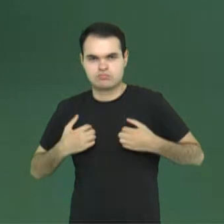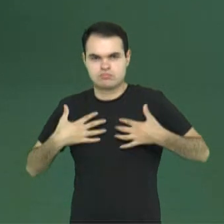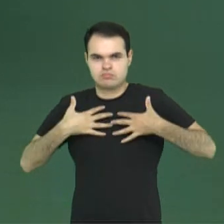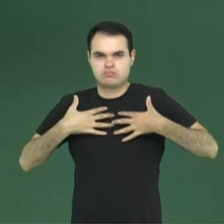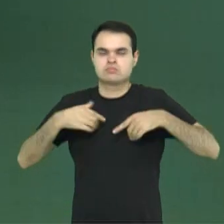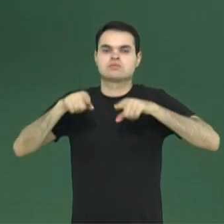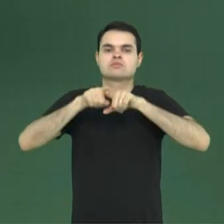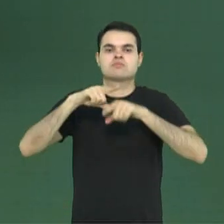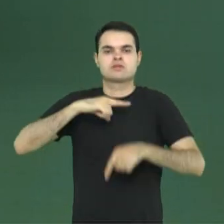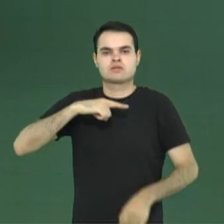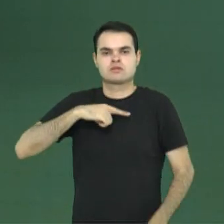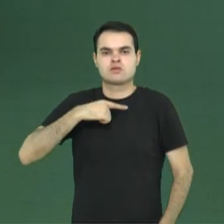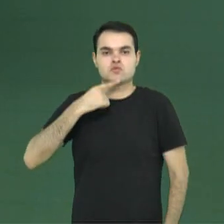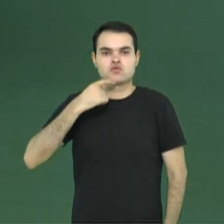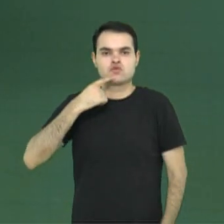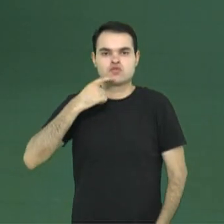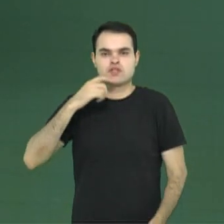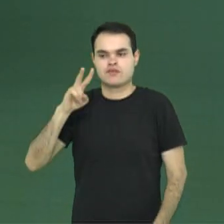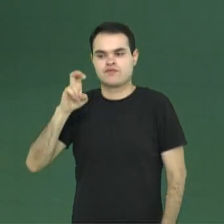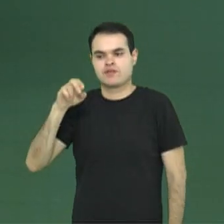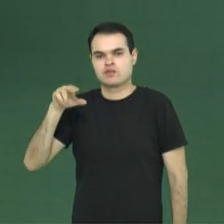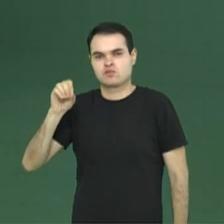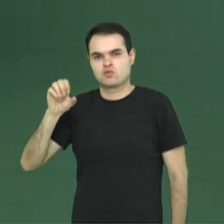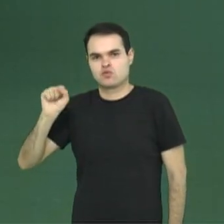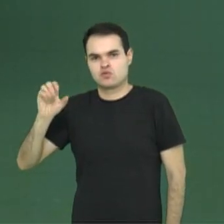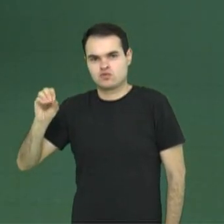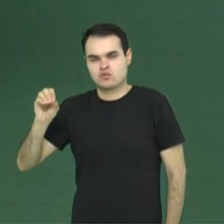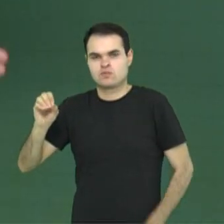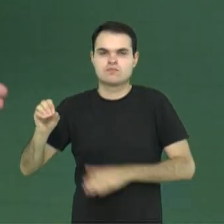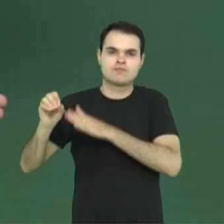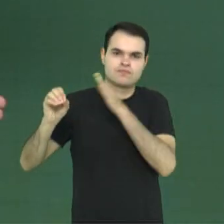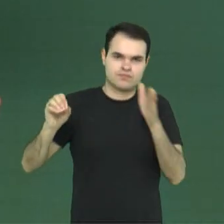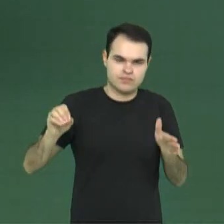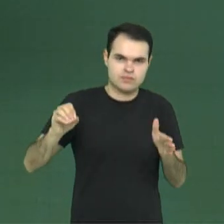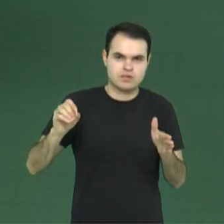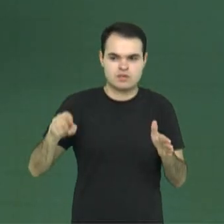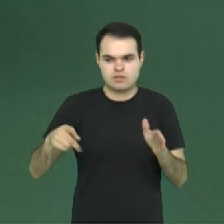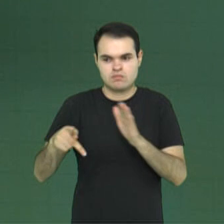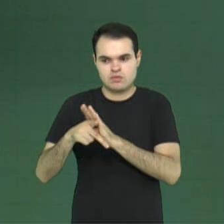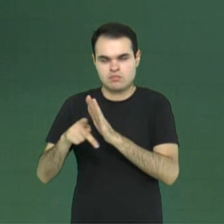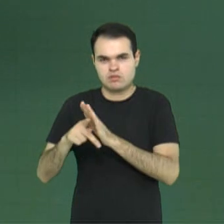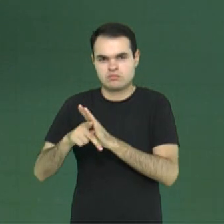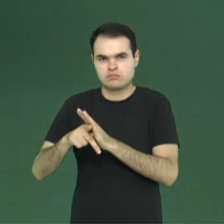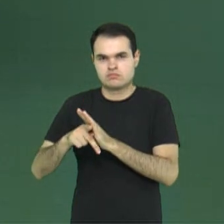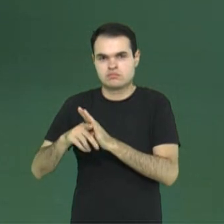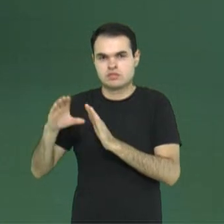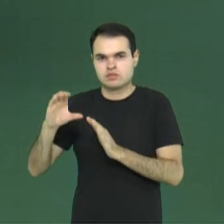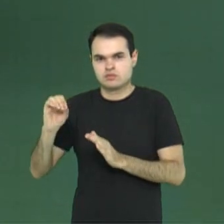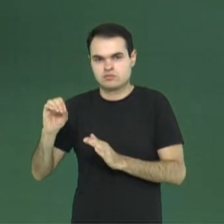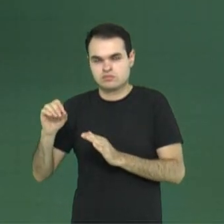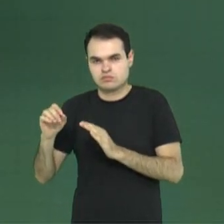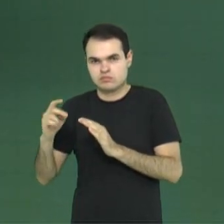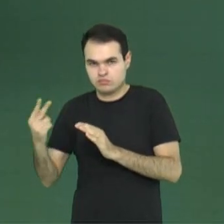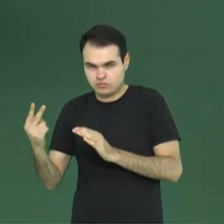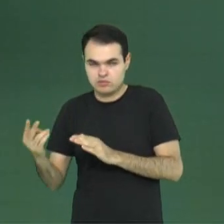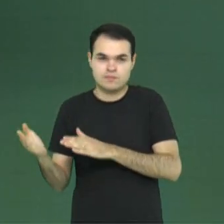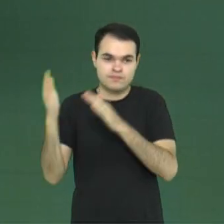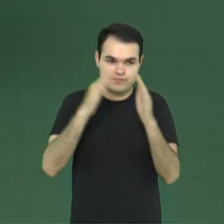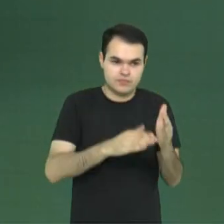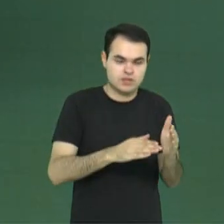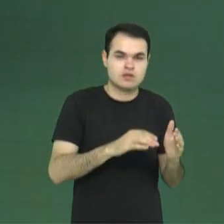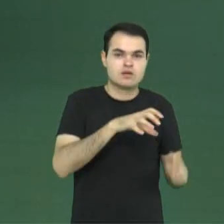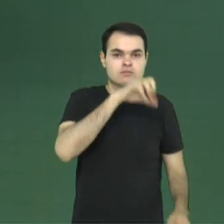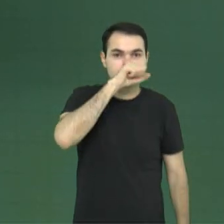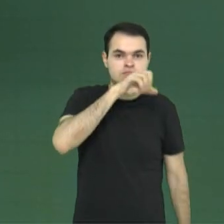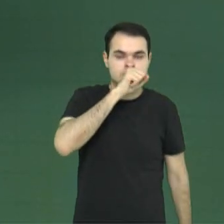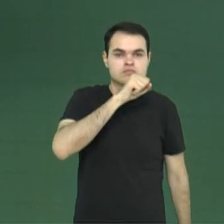tá? Onde eu vou ter o sangue venoso e o sangue arterial. Sangue venoso rico em gás carbônico, dióxido de carbono, e o sangue arterial rico em